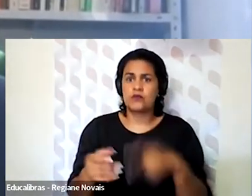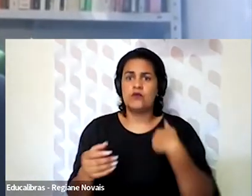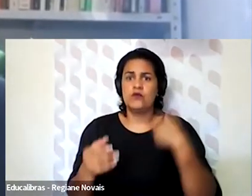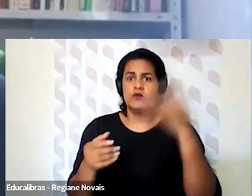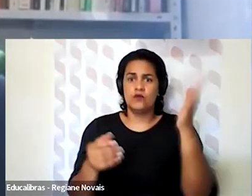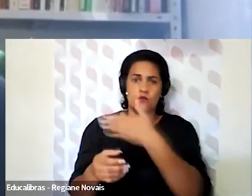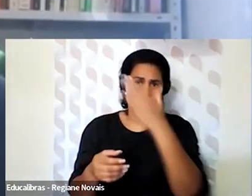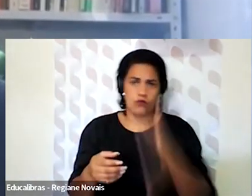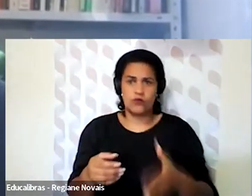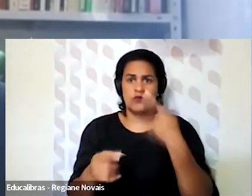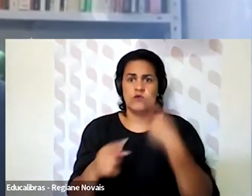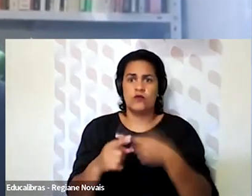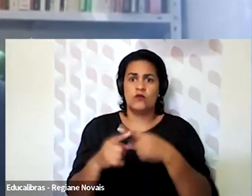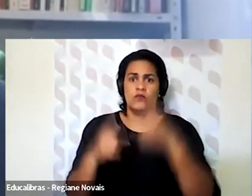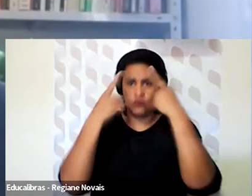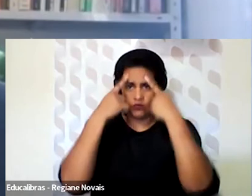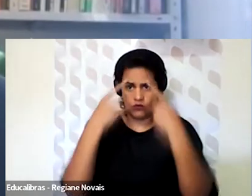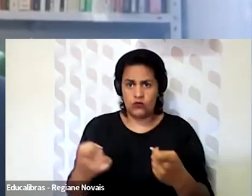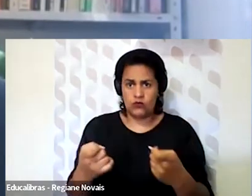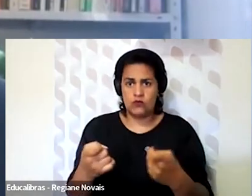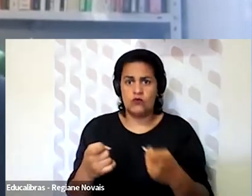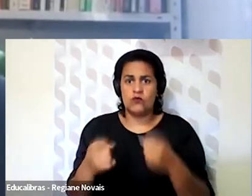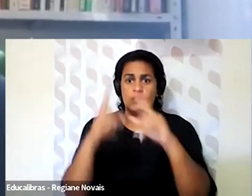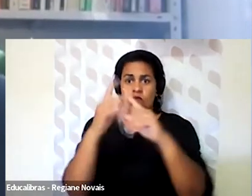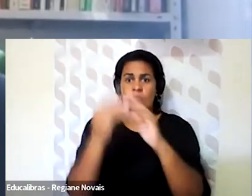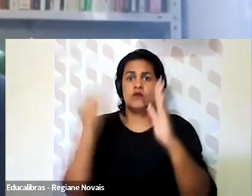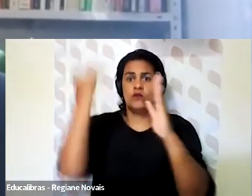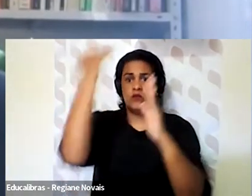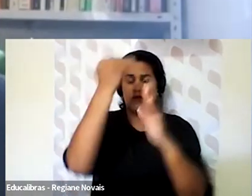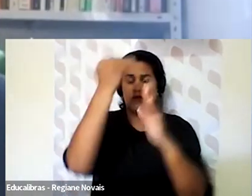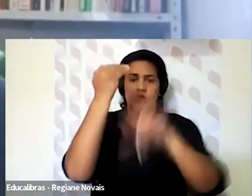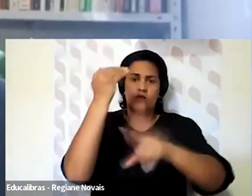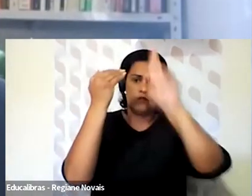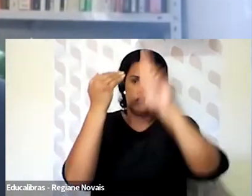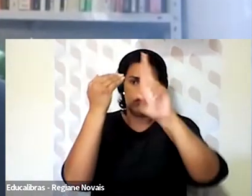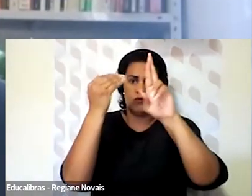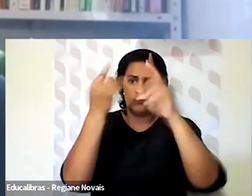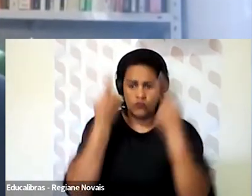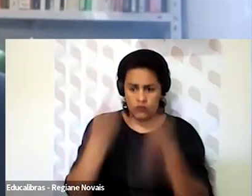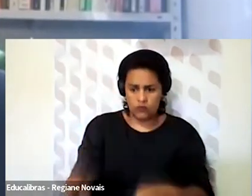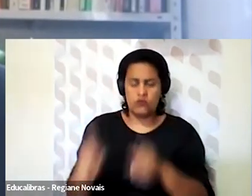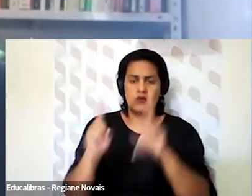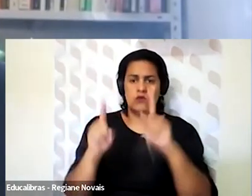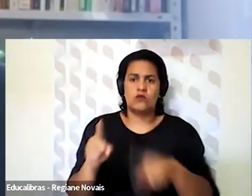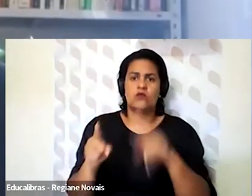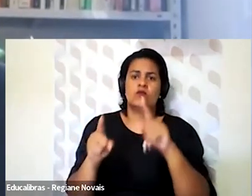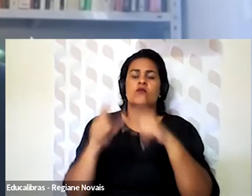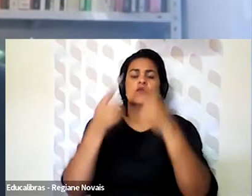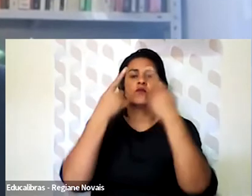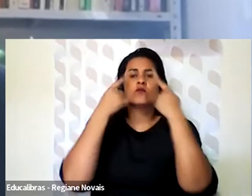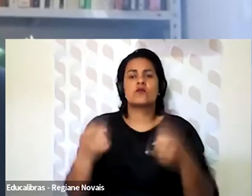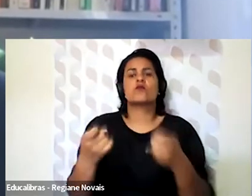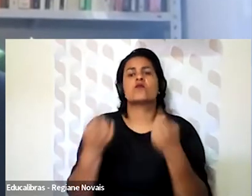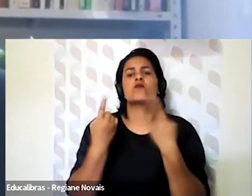uma violência política perpetrada por quem está no topo da pirâmide social contra quem está embaixo, que é justamente a violência política que se dá através do processo